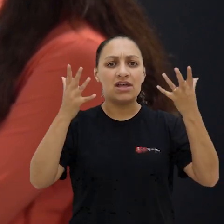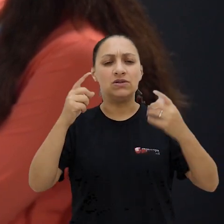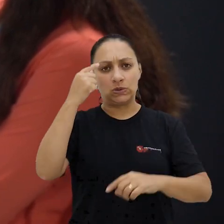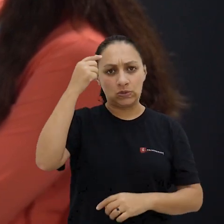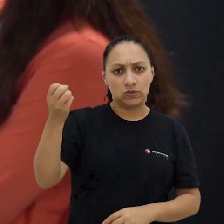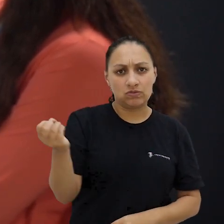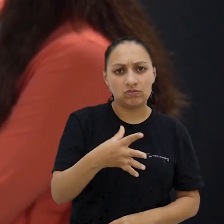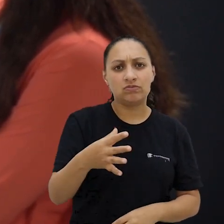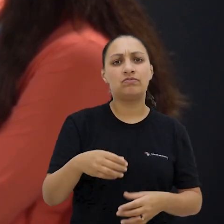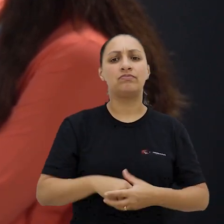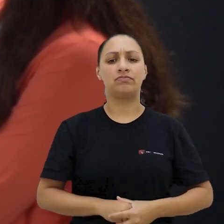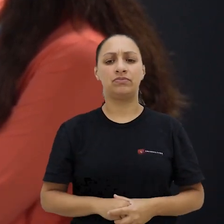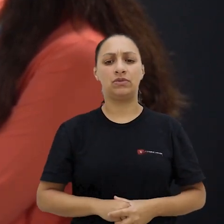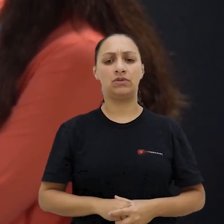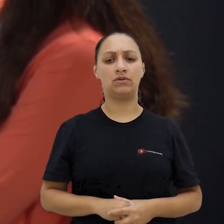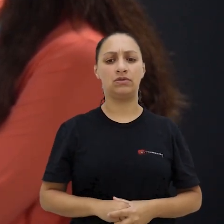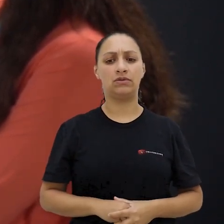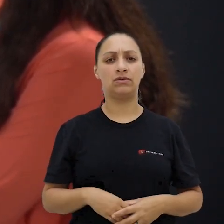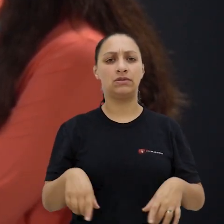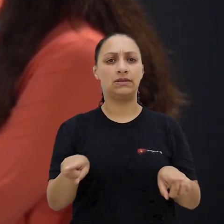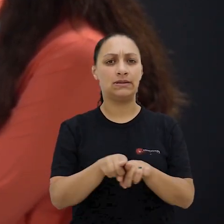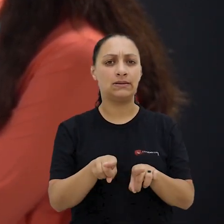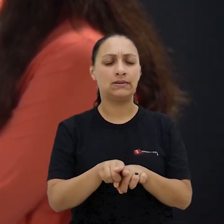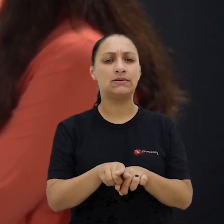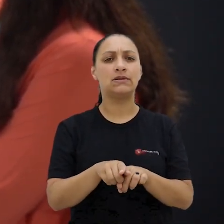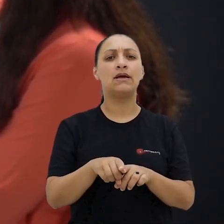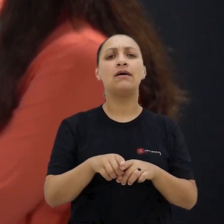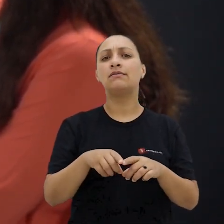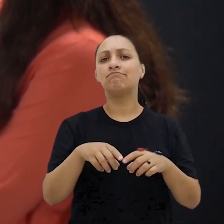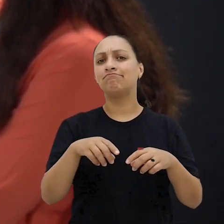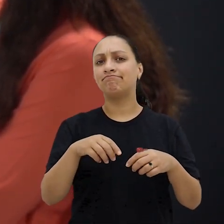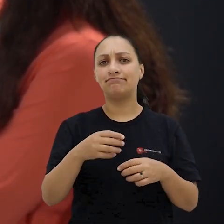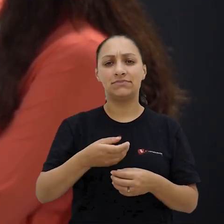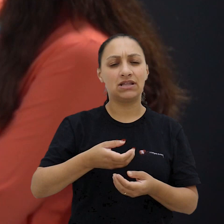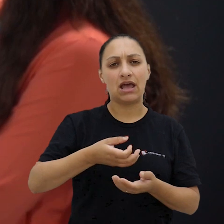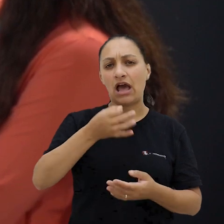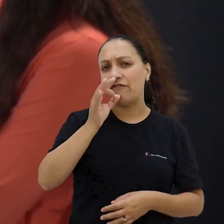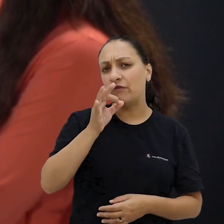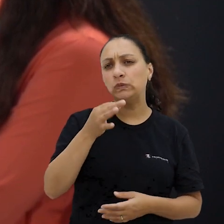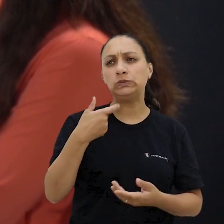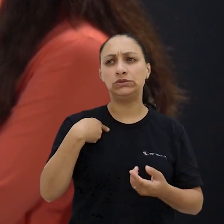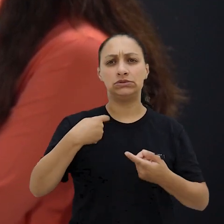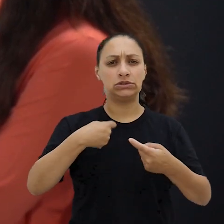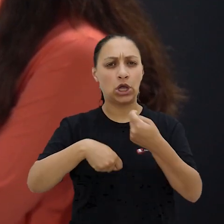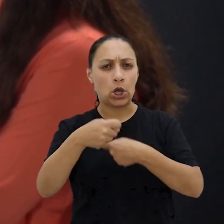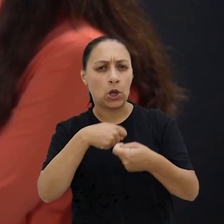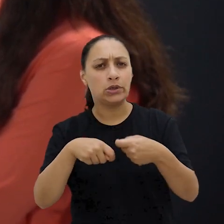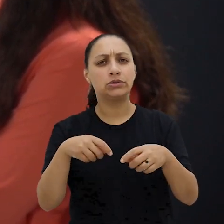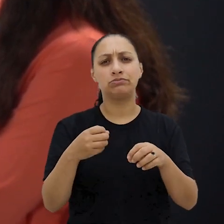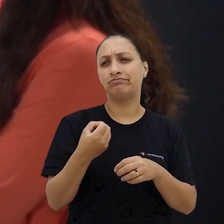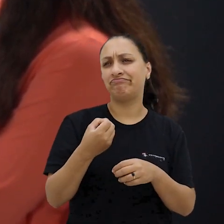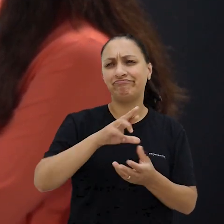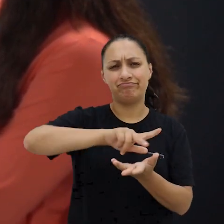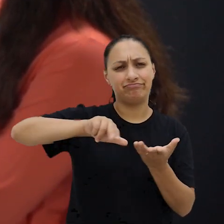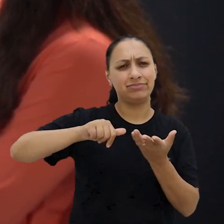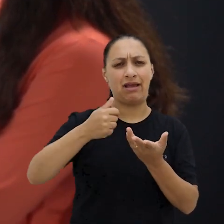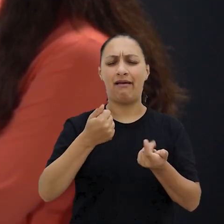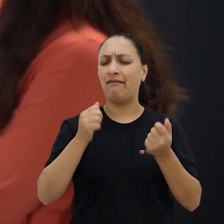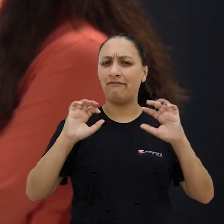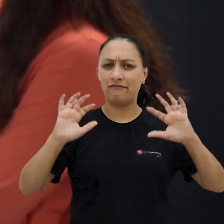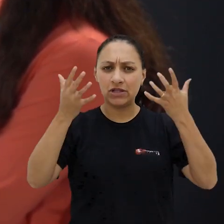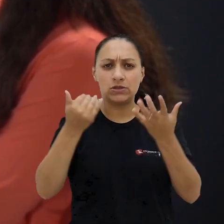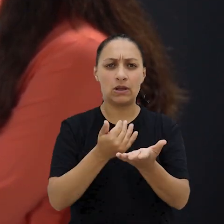Pílulas de Inovação, né, o quanto realmente o café de negócios, né, tem vários eventos que a gente pode estar organizando e